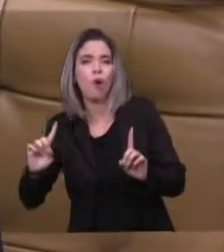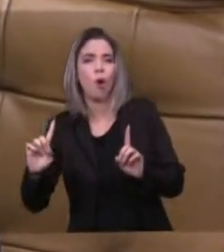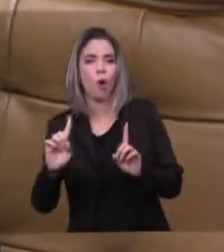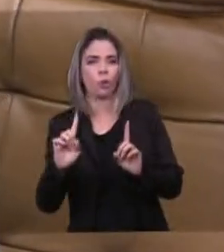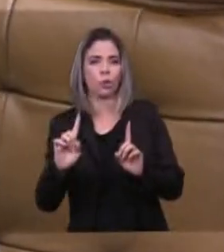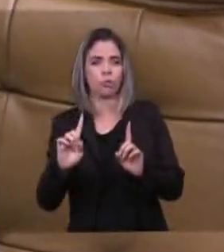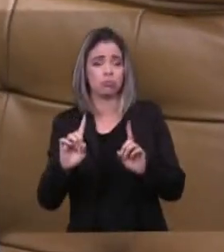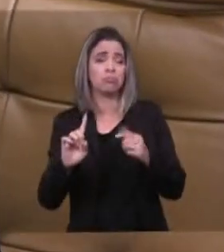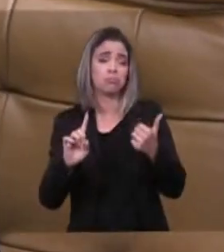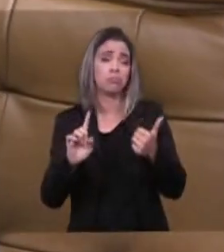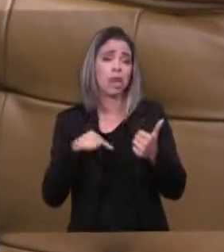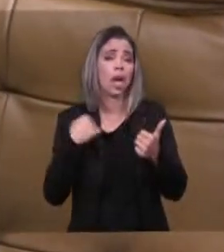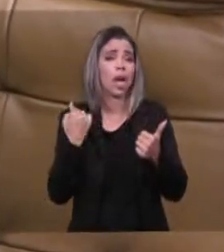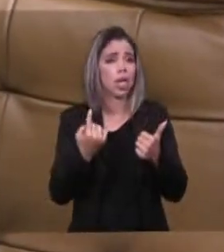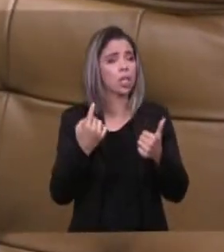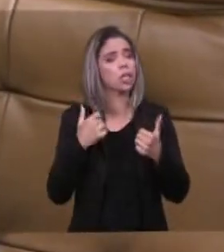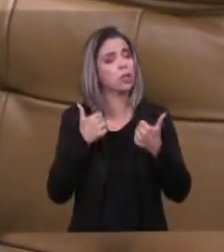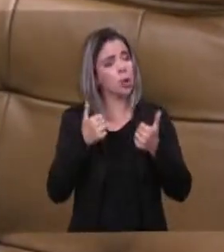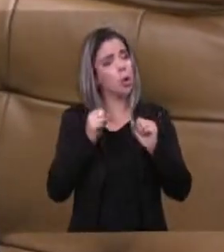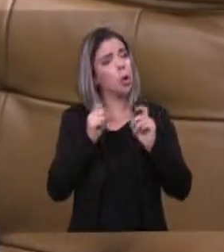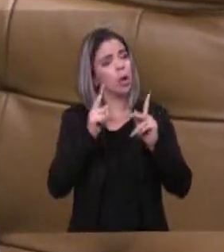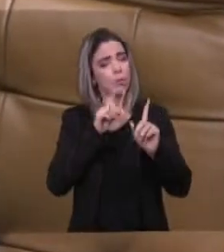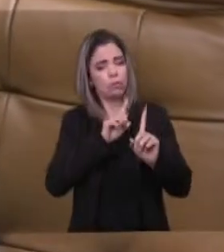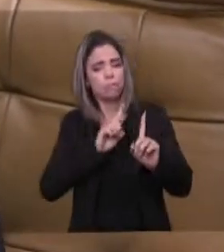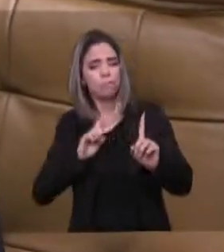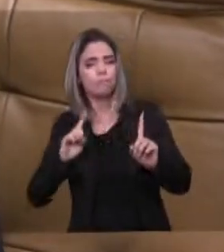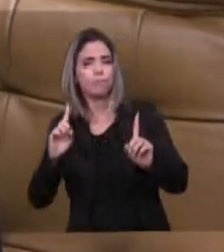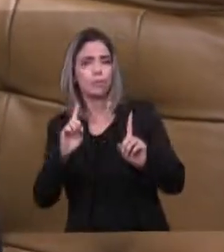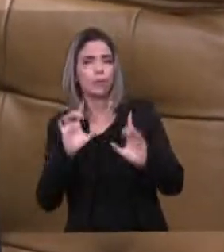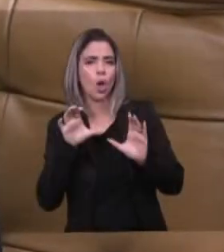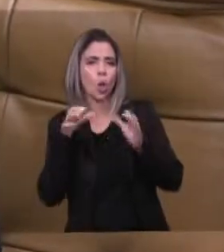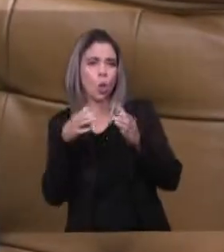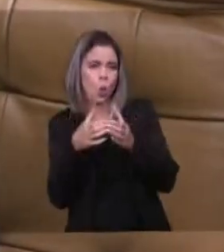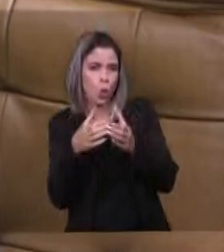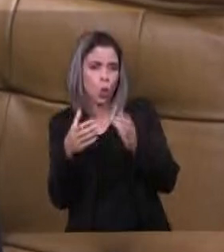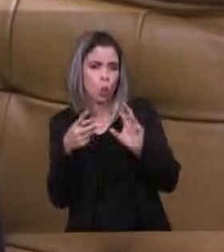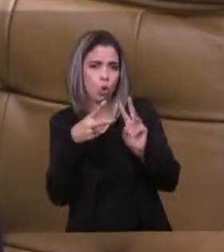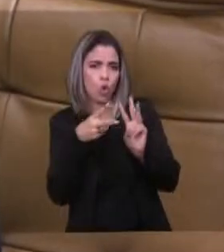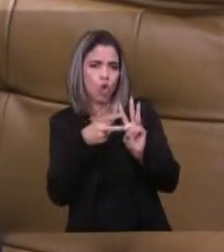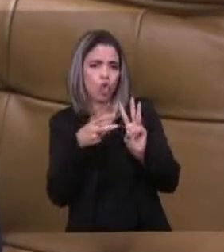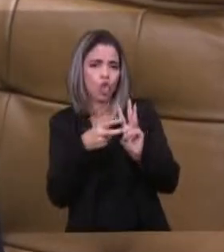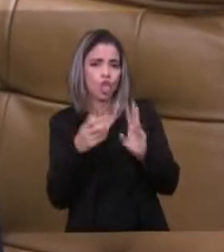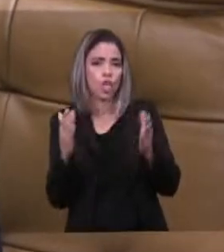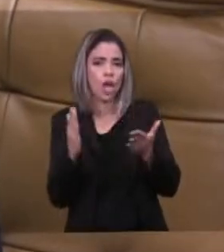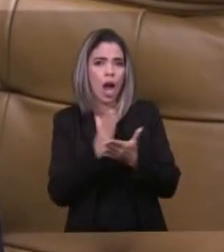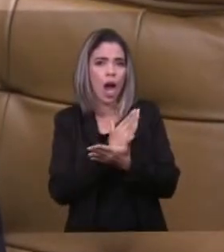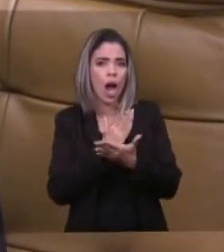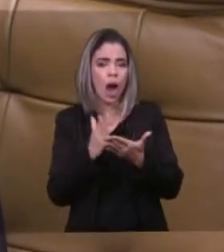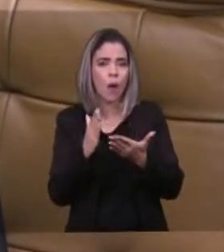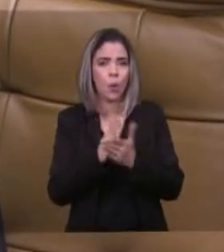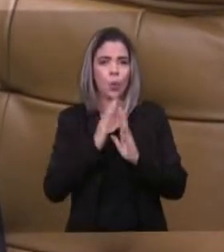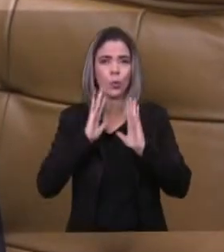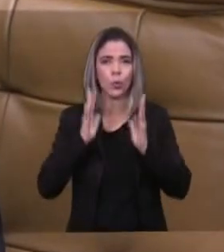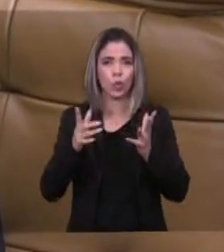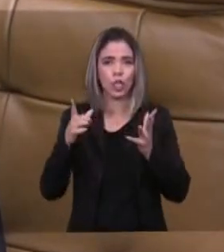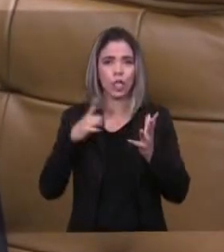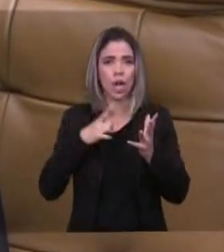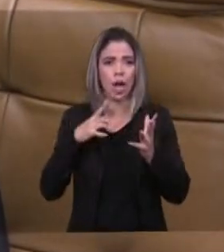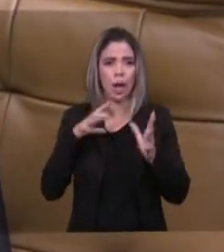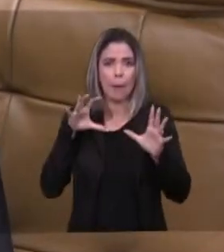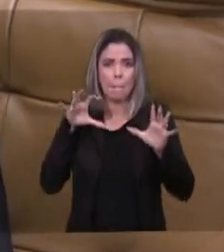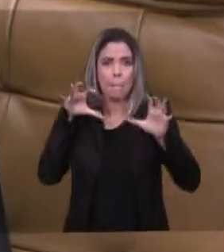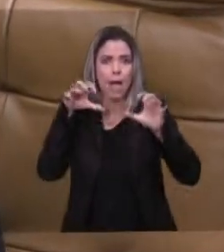E lá ficamos. Quando chegamos lá, os índios, alguns dos pequenos índios, se seguraram já na